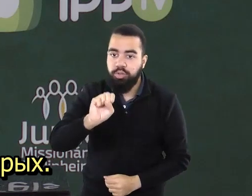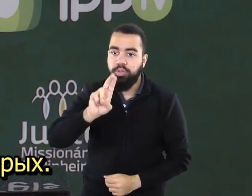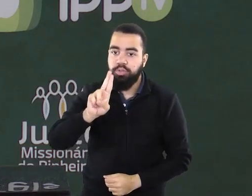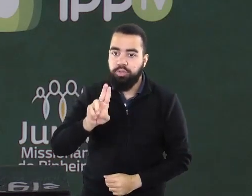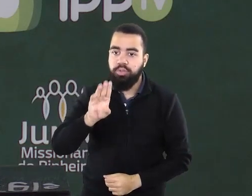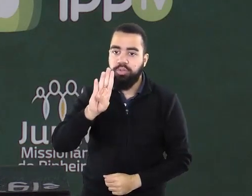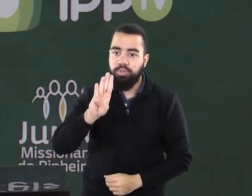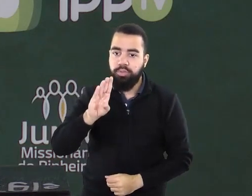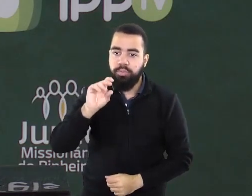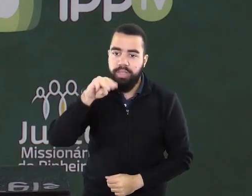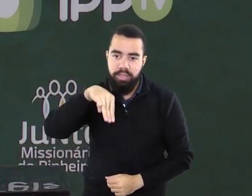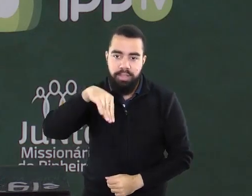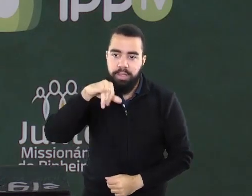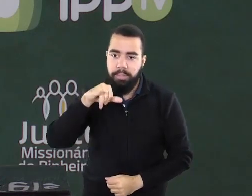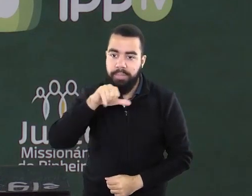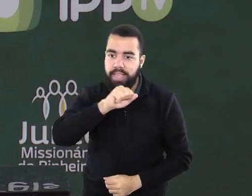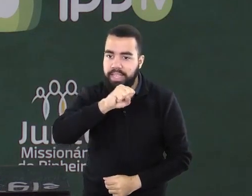ouvidos.